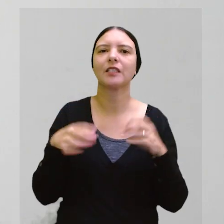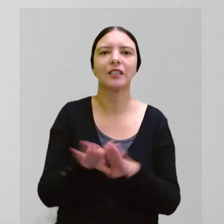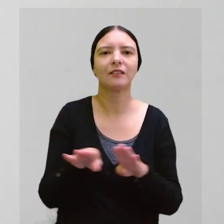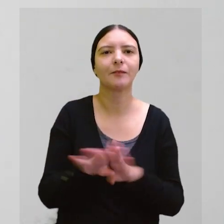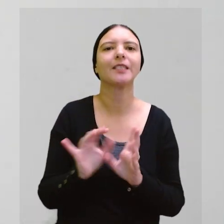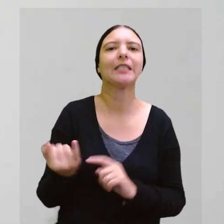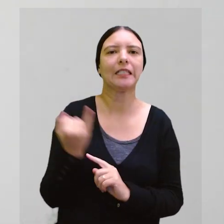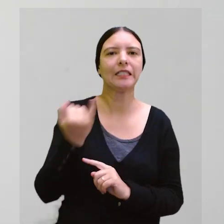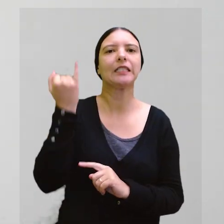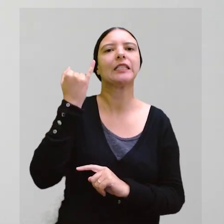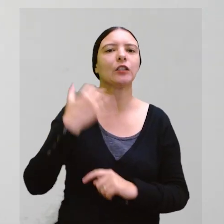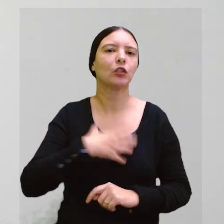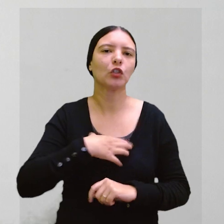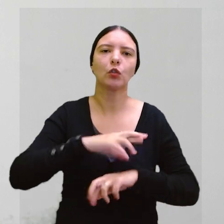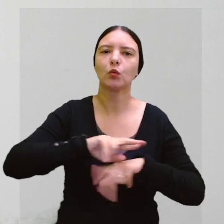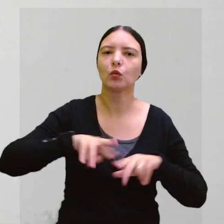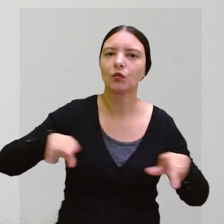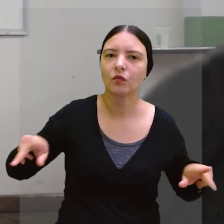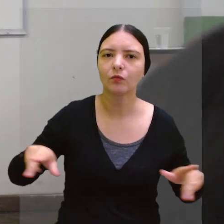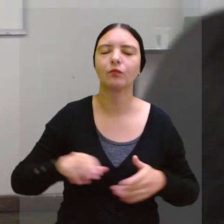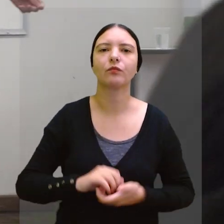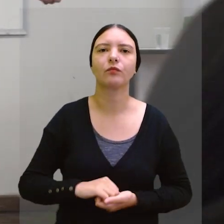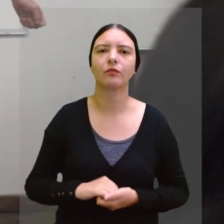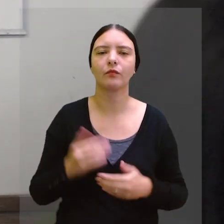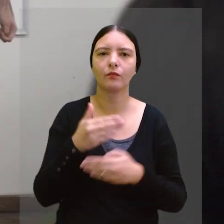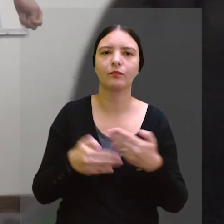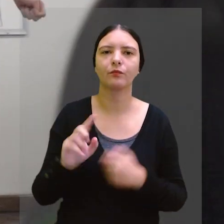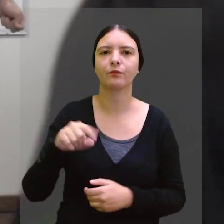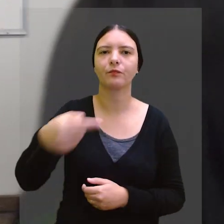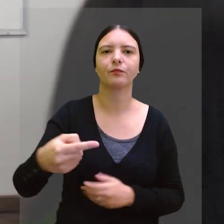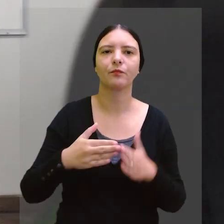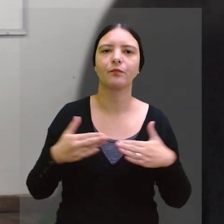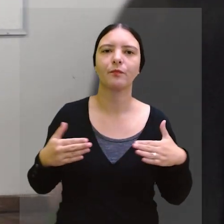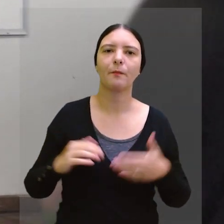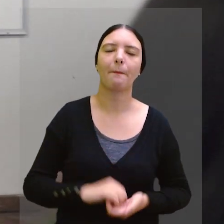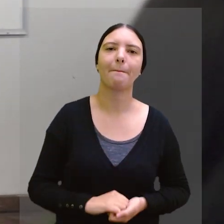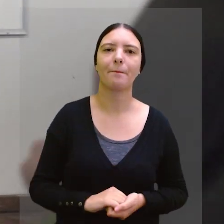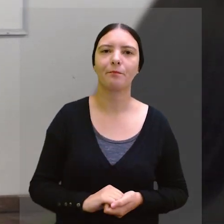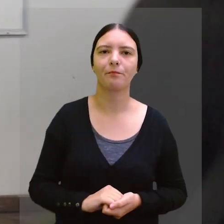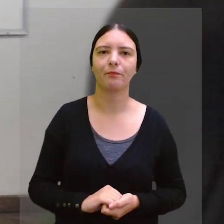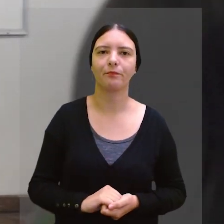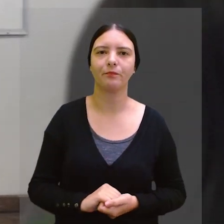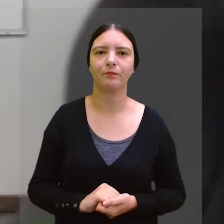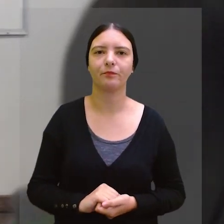sendo importante de diversas formas. Pode passar, por favor, professor.